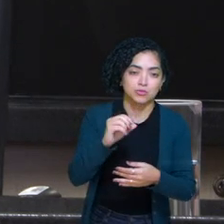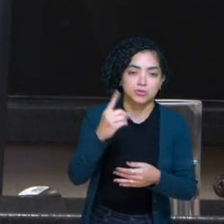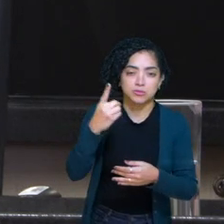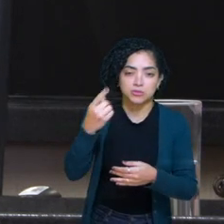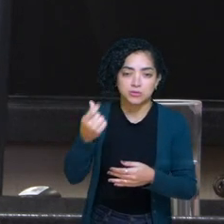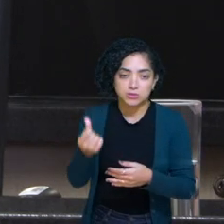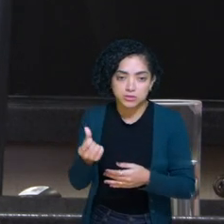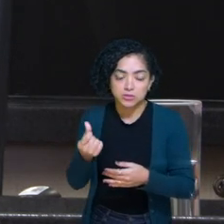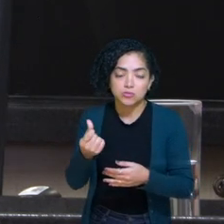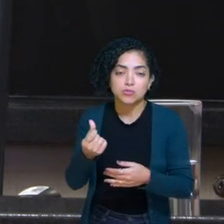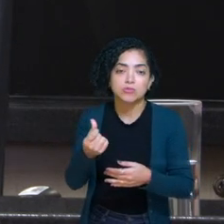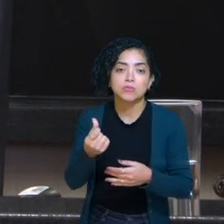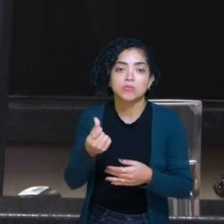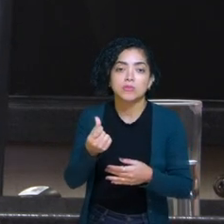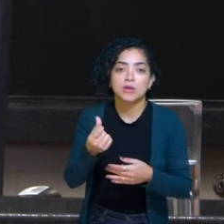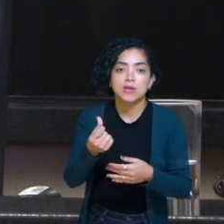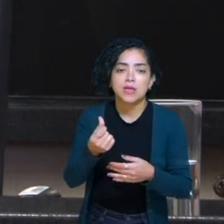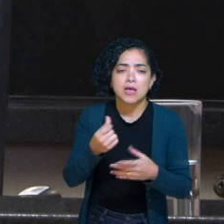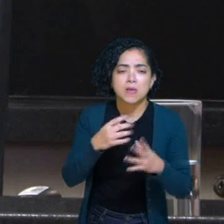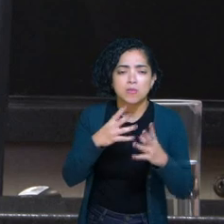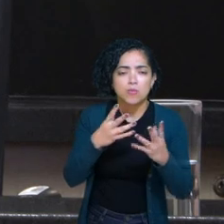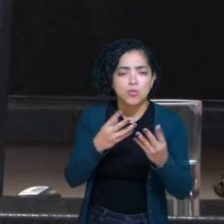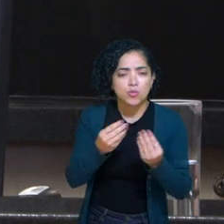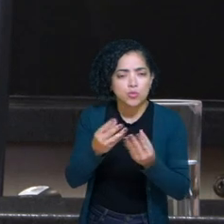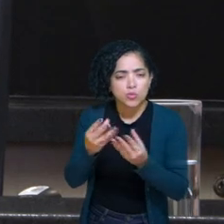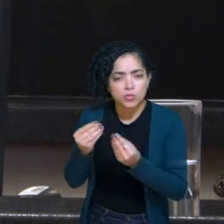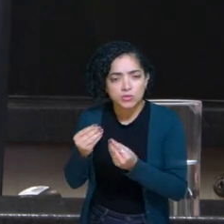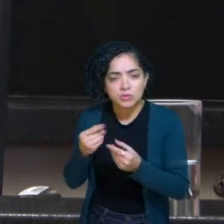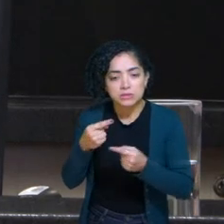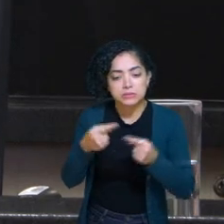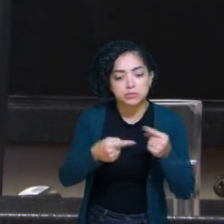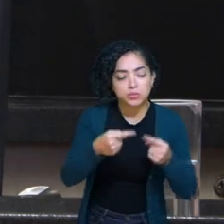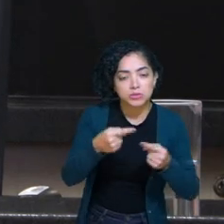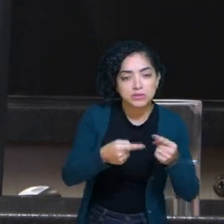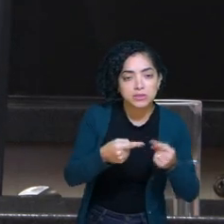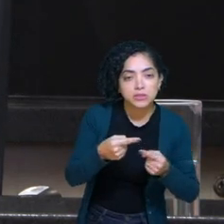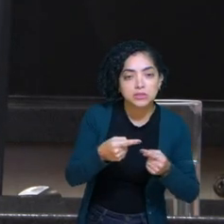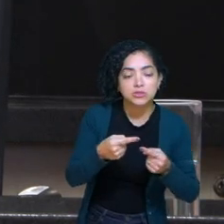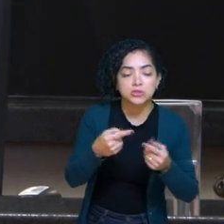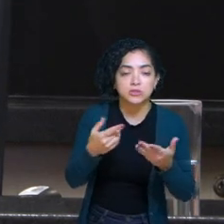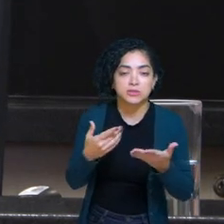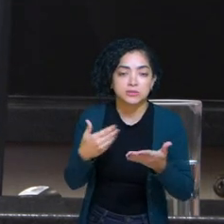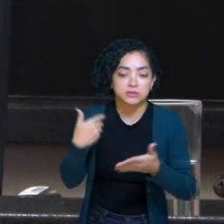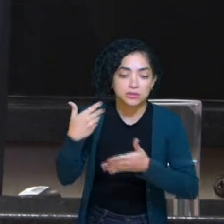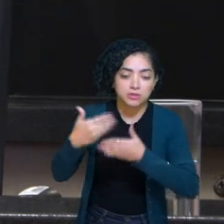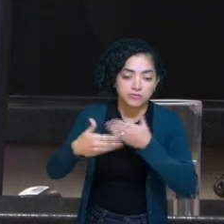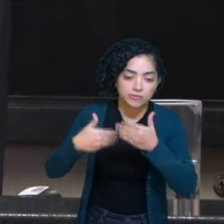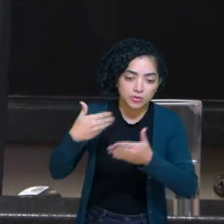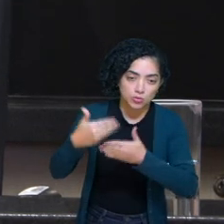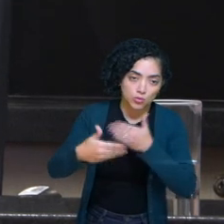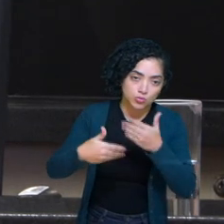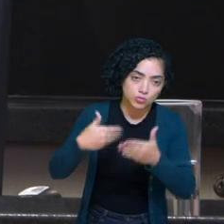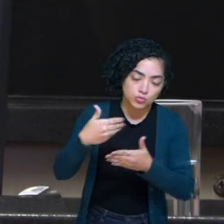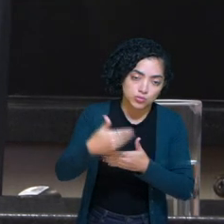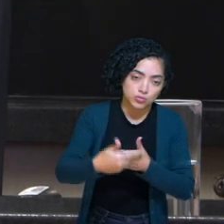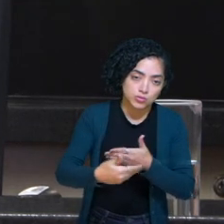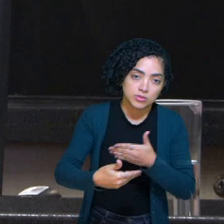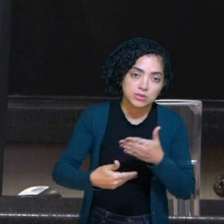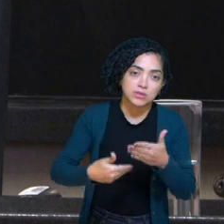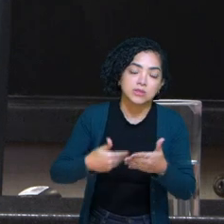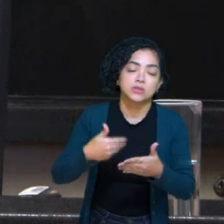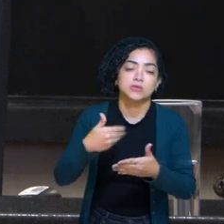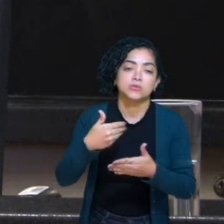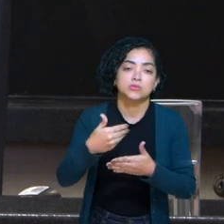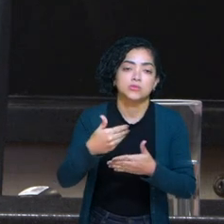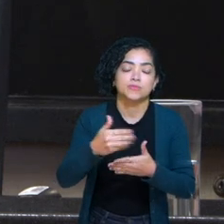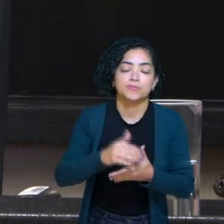descontinuidade de muitas políticas né que que vínhamos construído né Eh ao longo do tempo